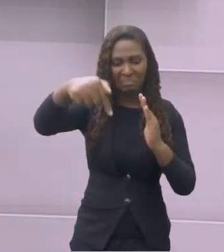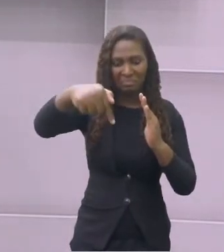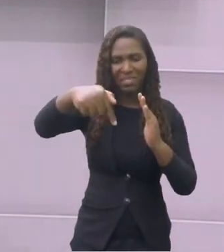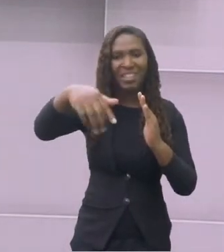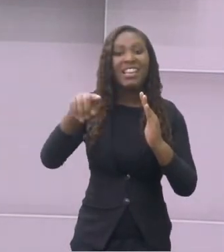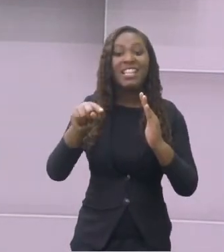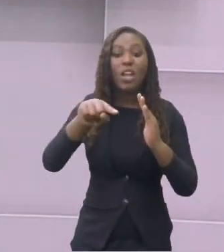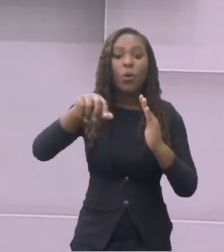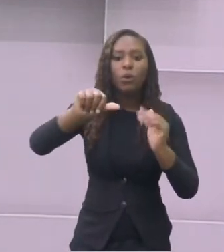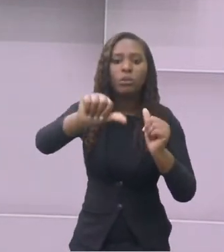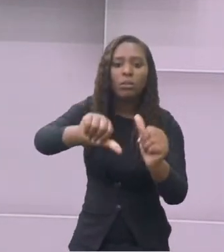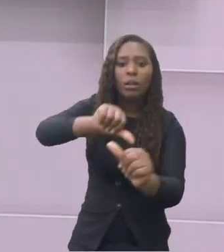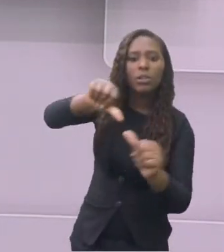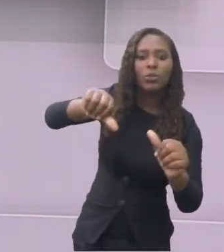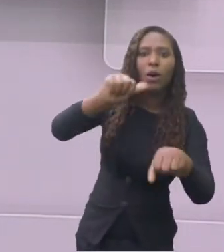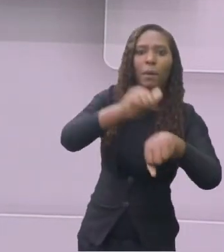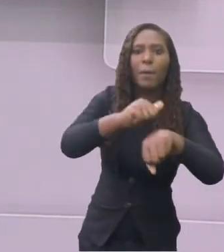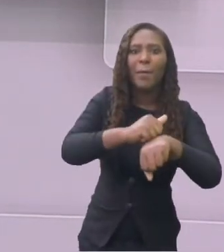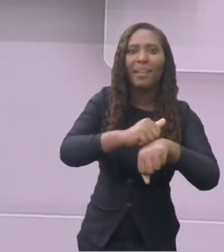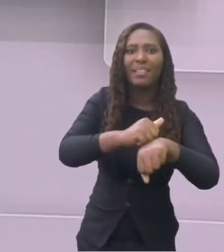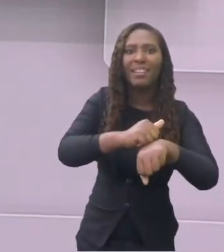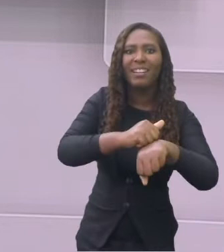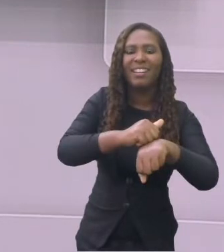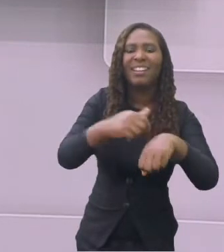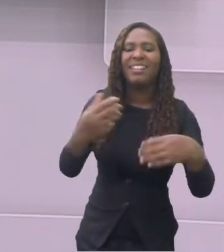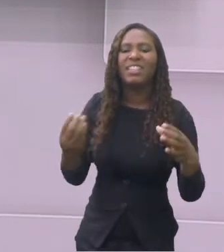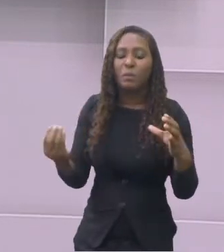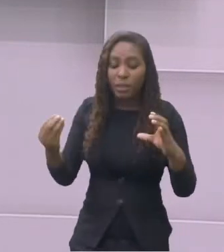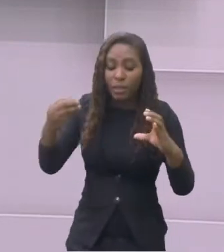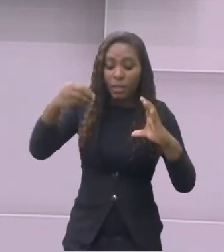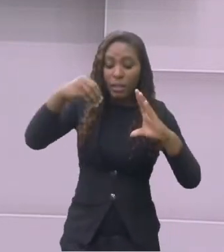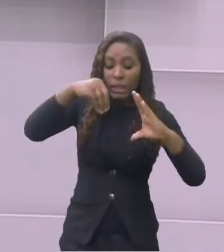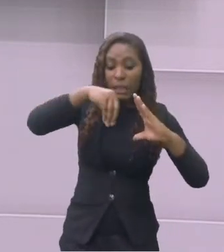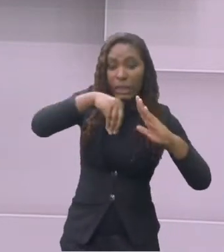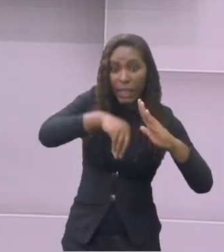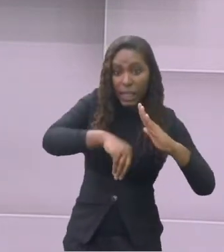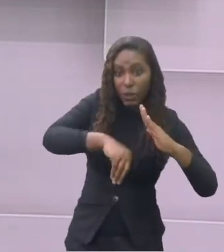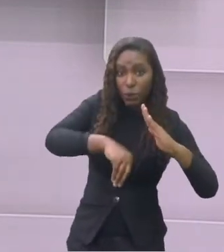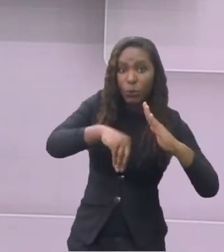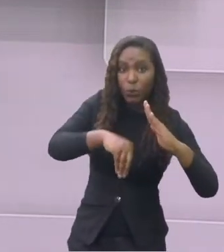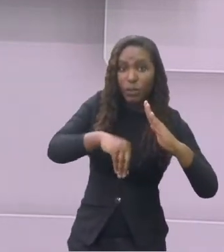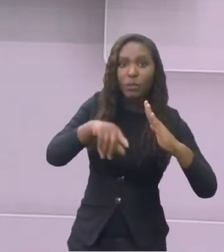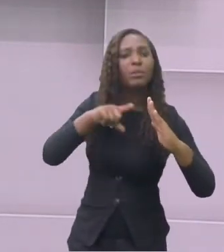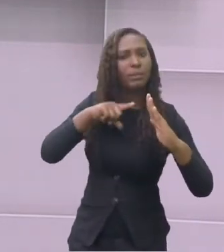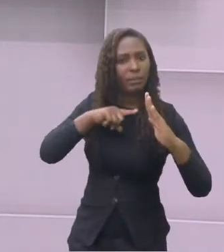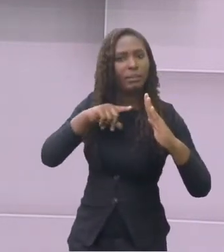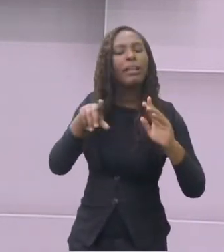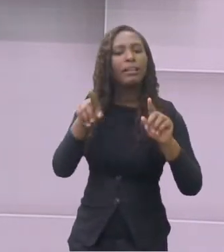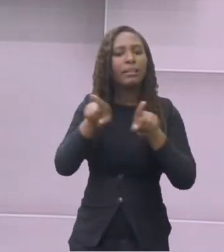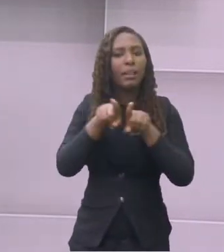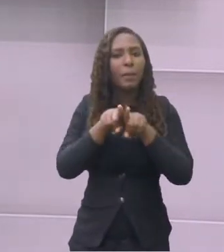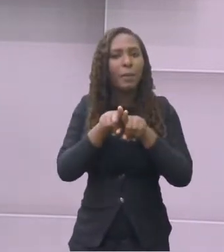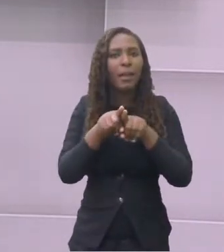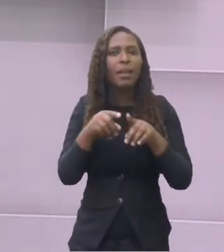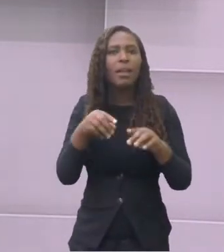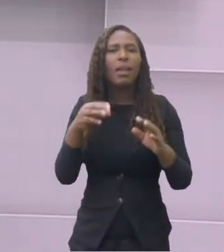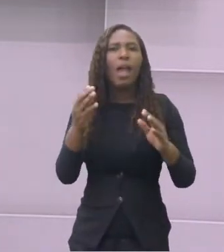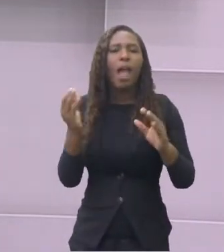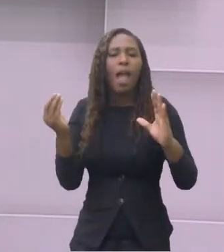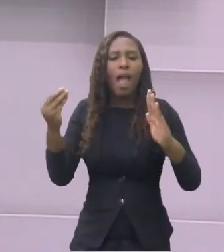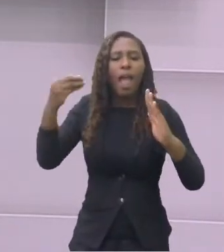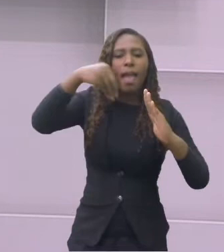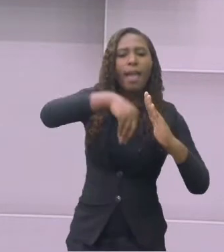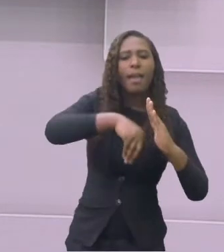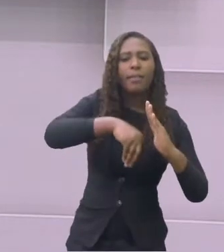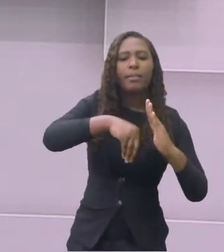origina é no interior da Terra. Elas se solidificam do material que